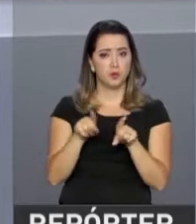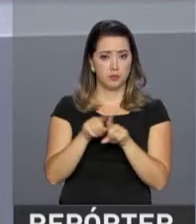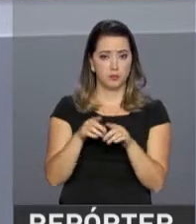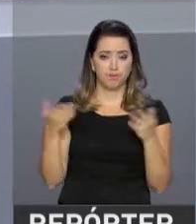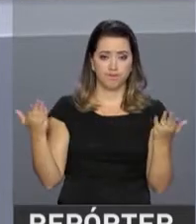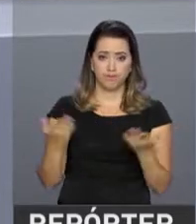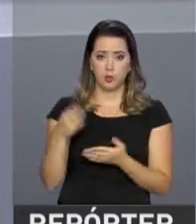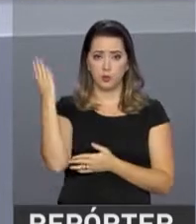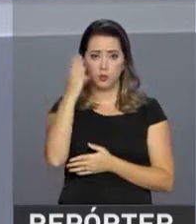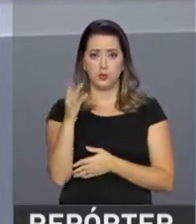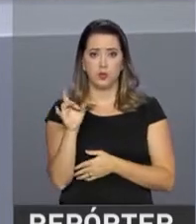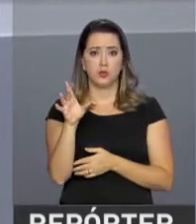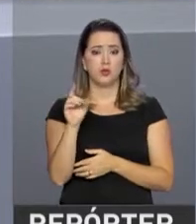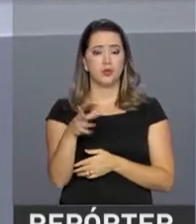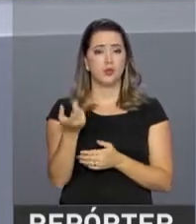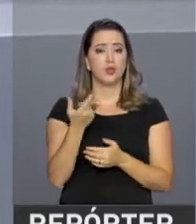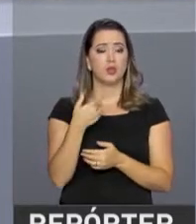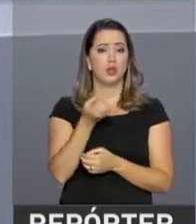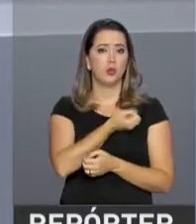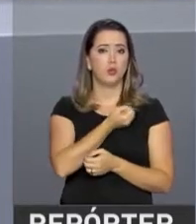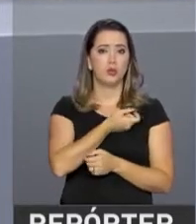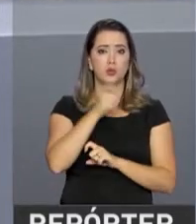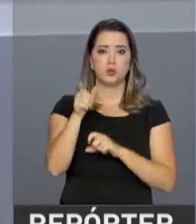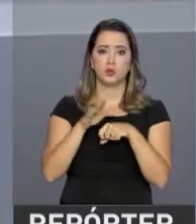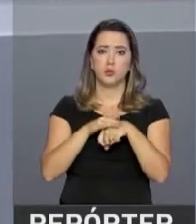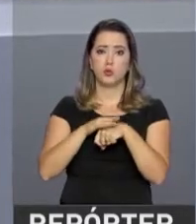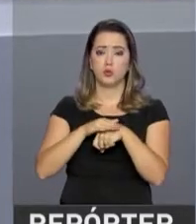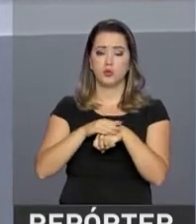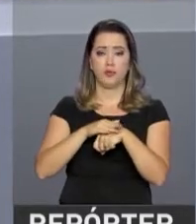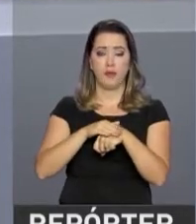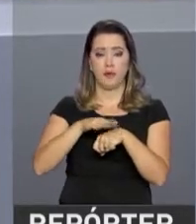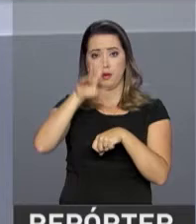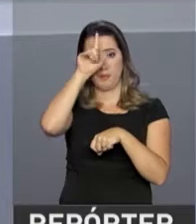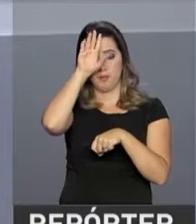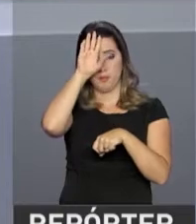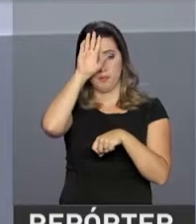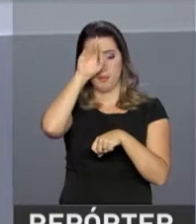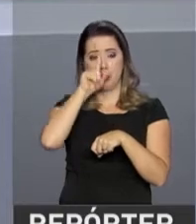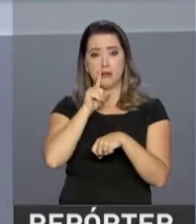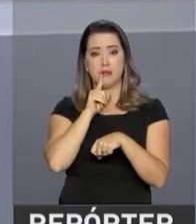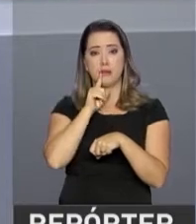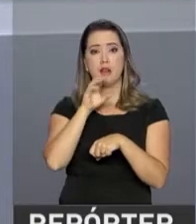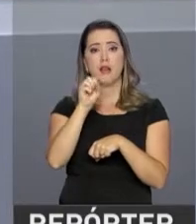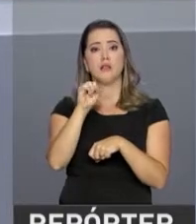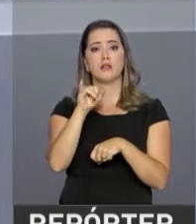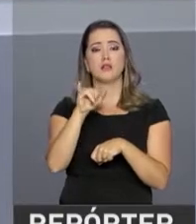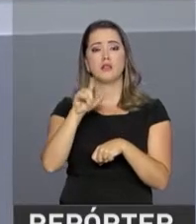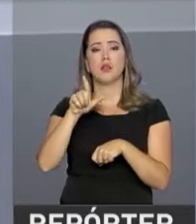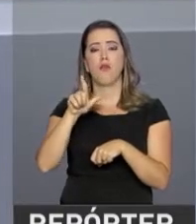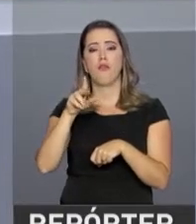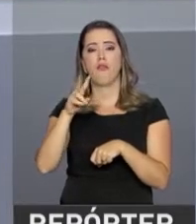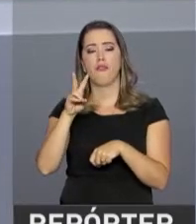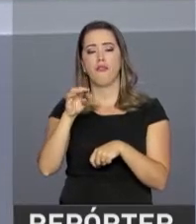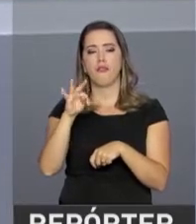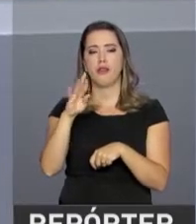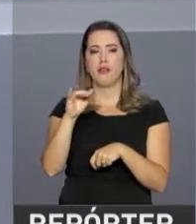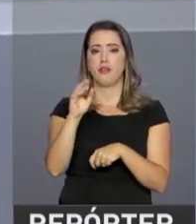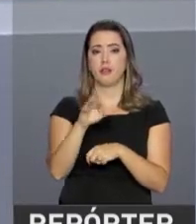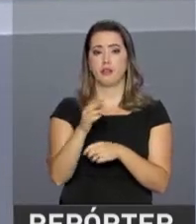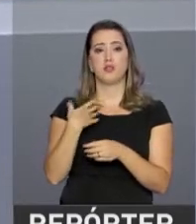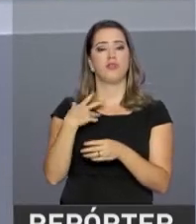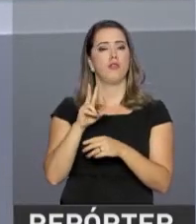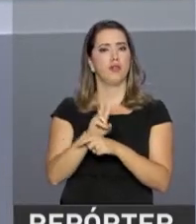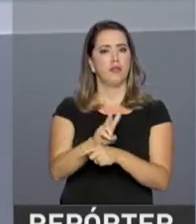o brasil só tem registros de casos da febre amarela silvestre mesmo assim vai reforçar o combate à febre amarela urbana